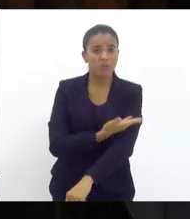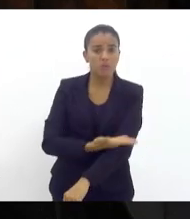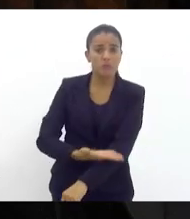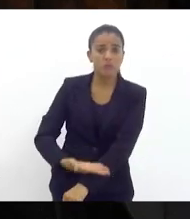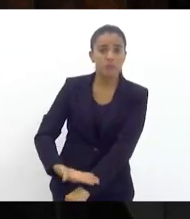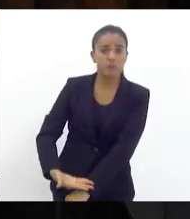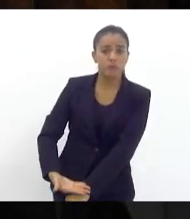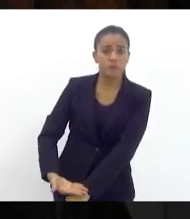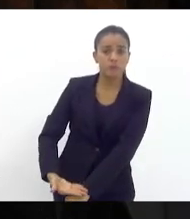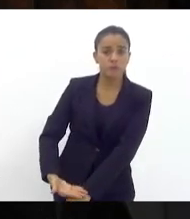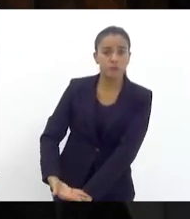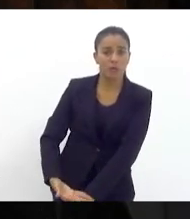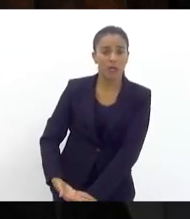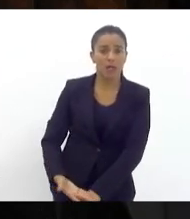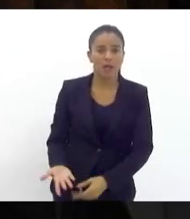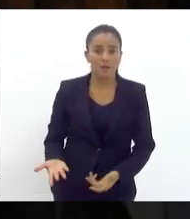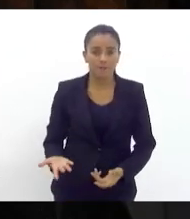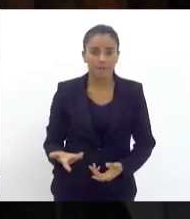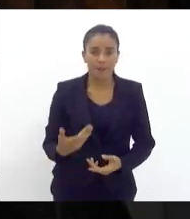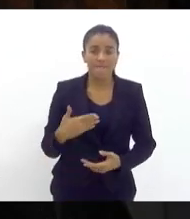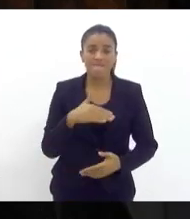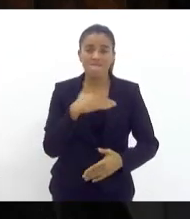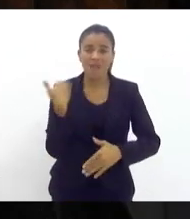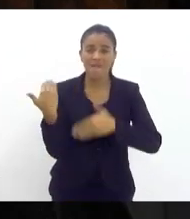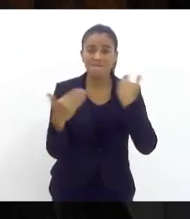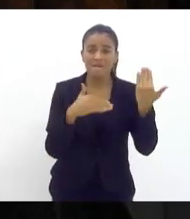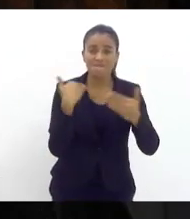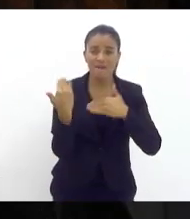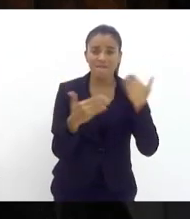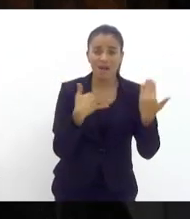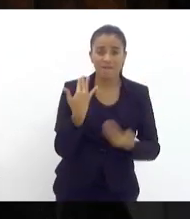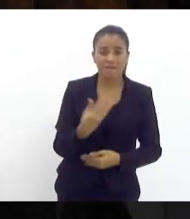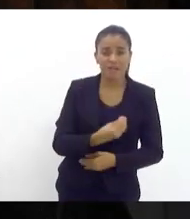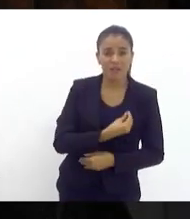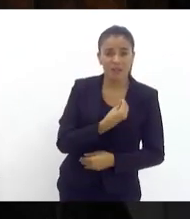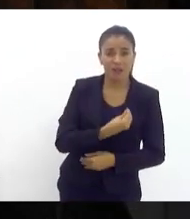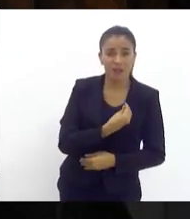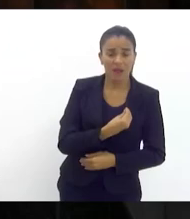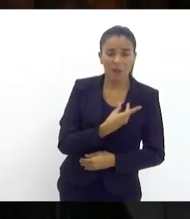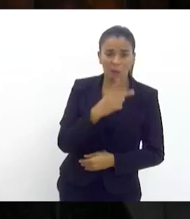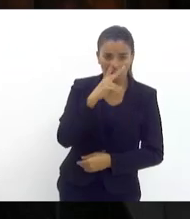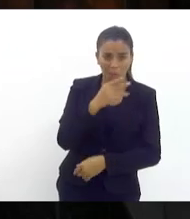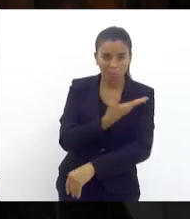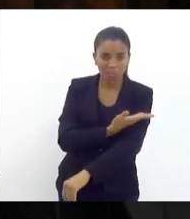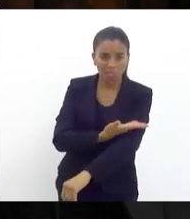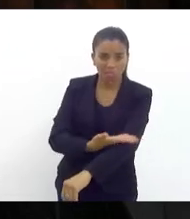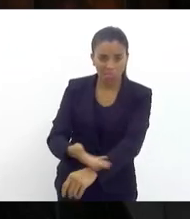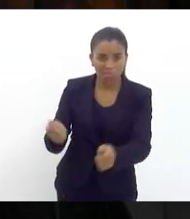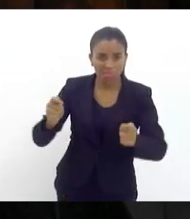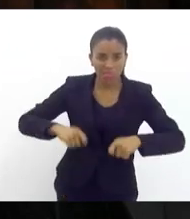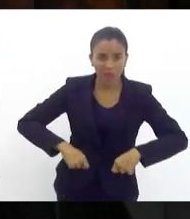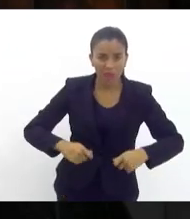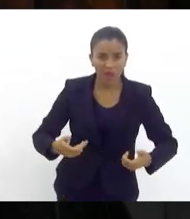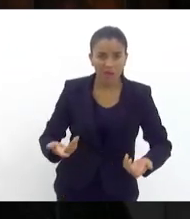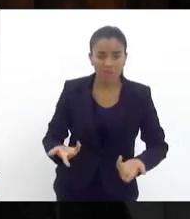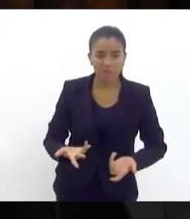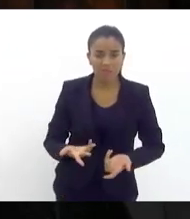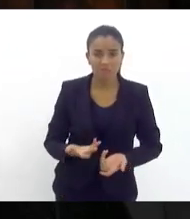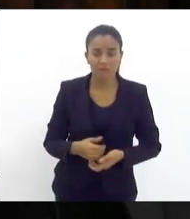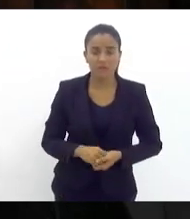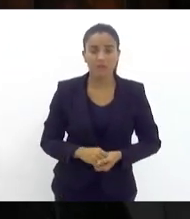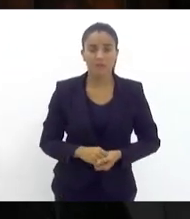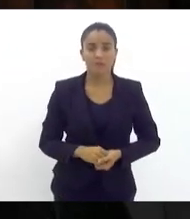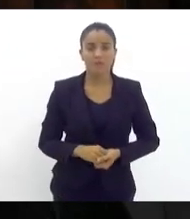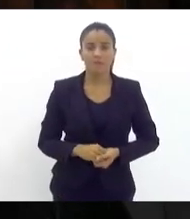como despedaçar vidas e bens pudesse fazer parte da rotina